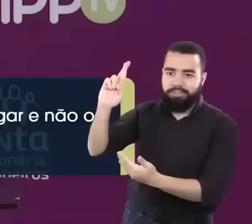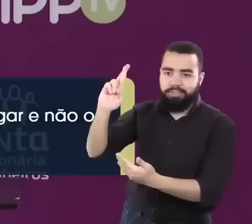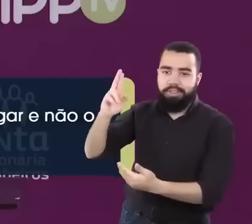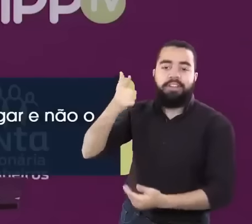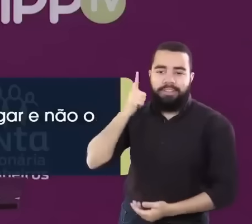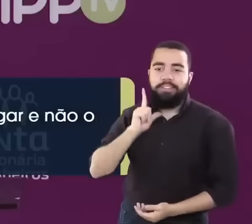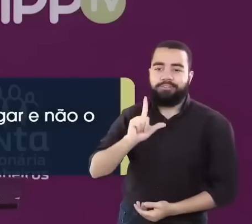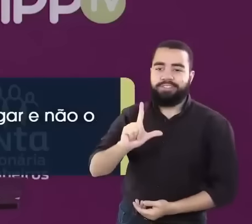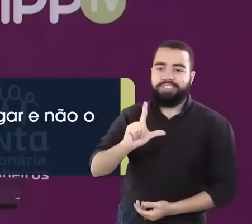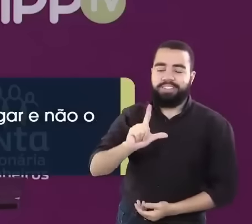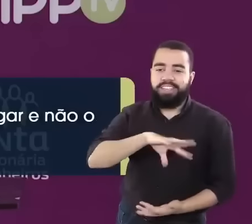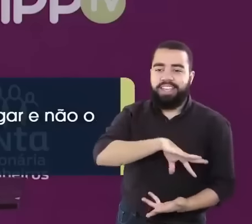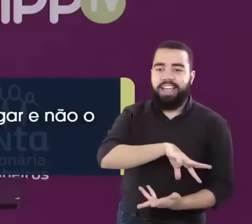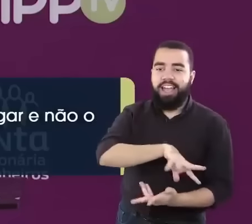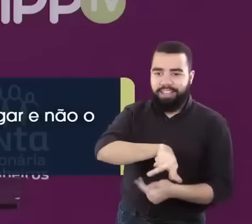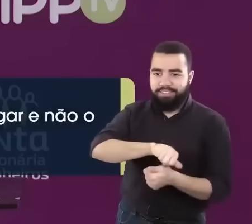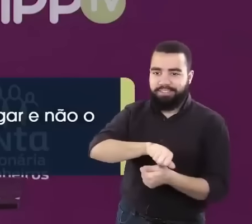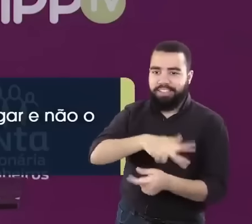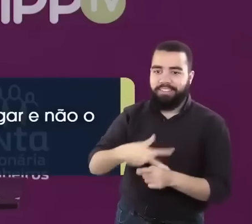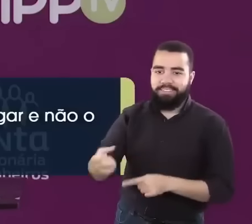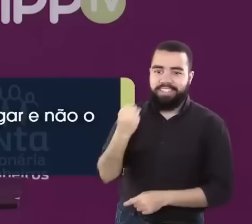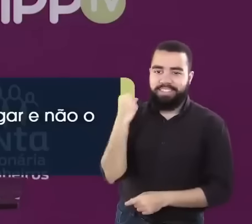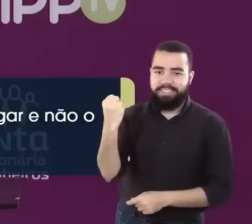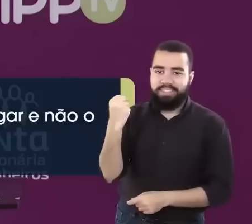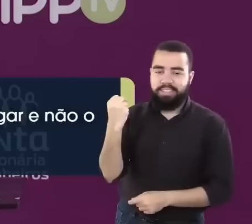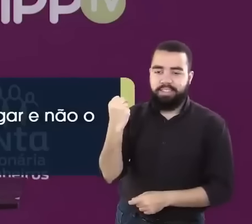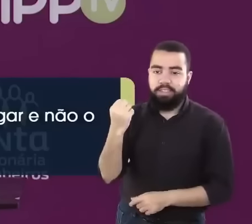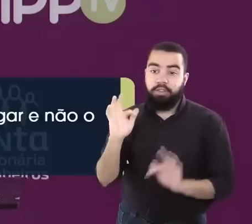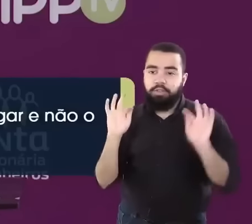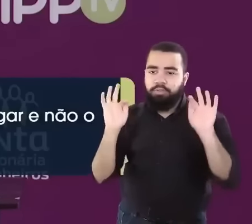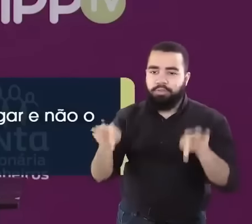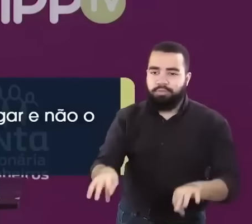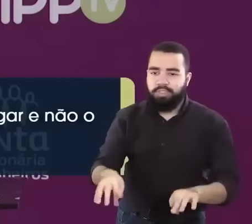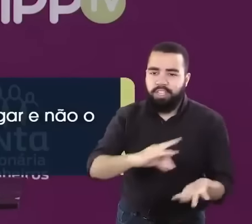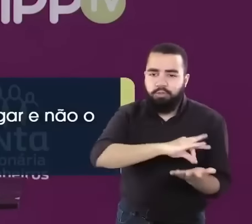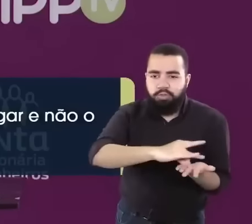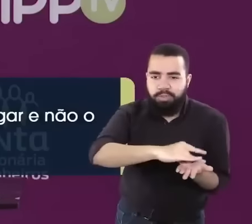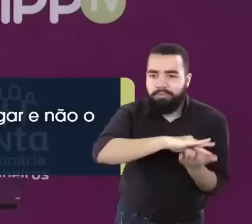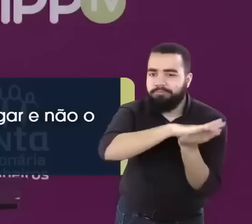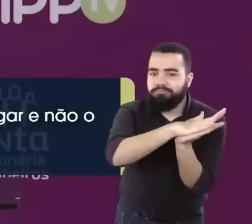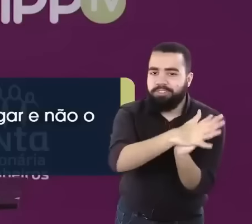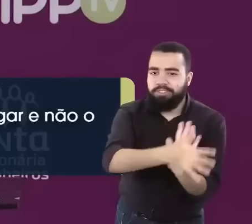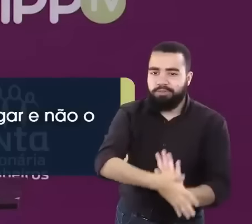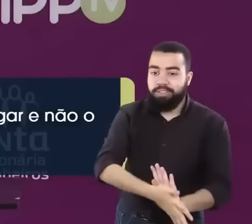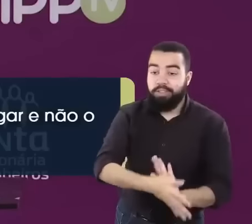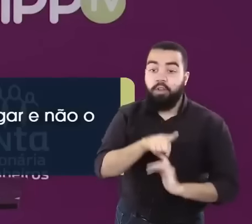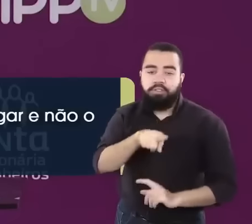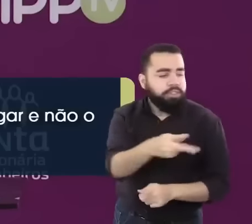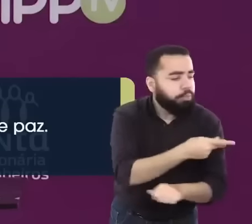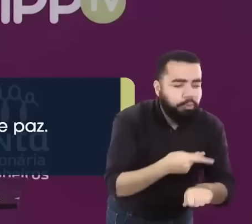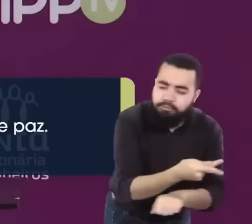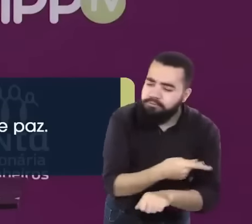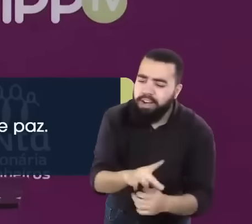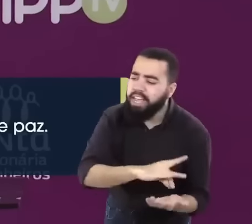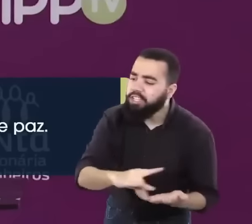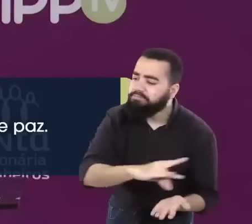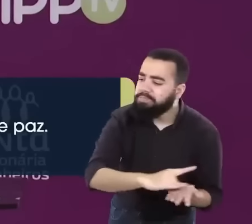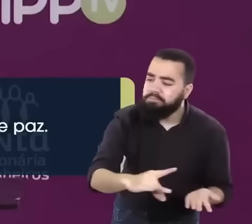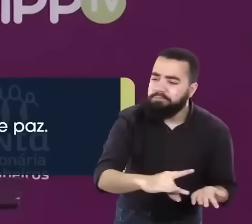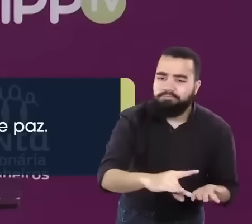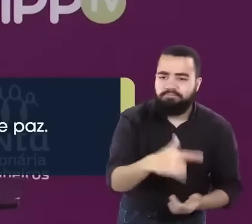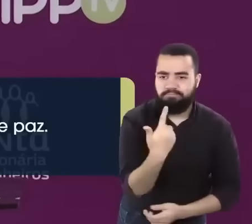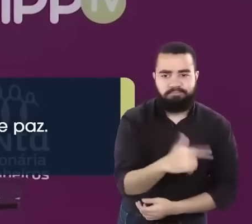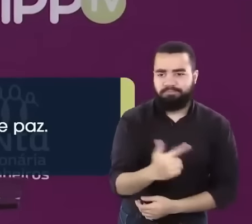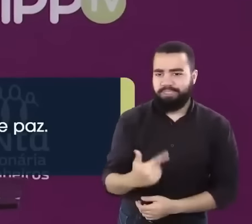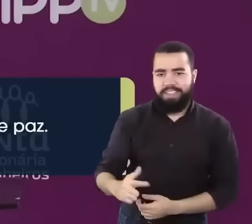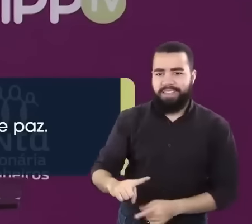tempo e já não existirá o ímpio procurarás o seu lugar e não acharás mas